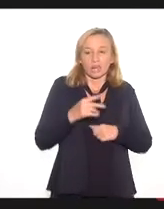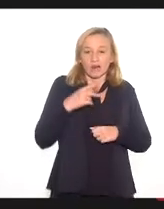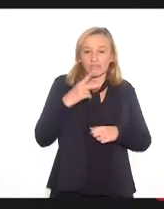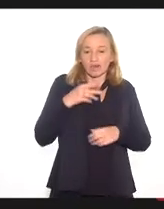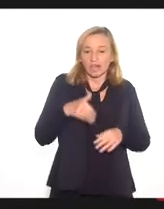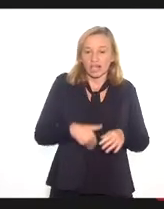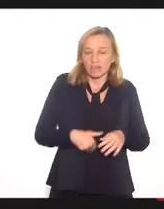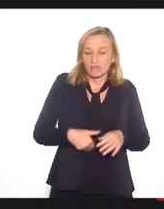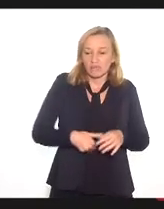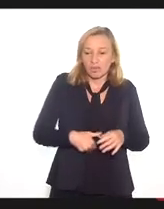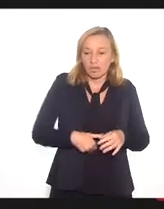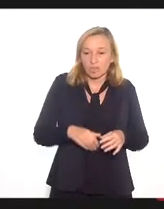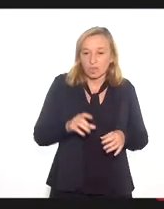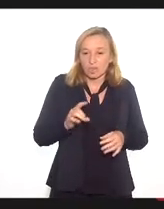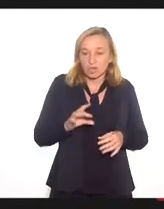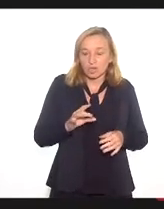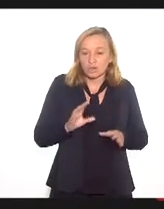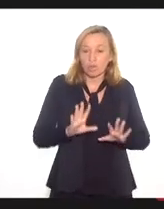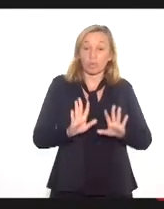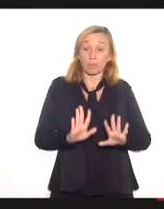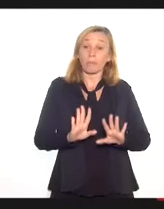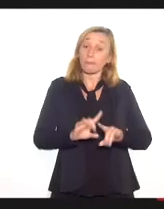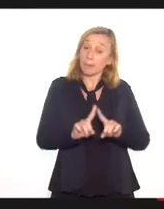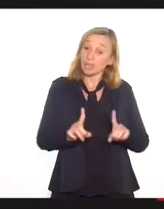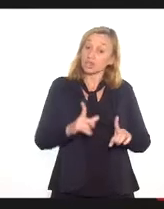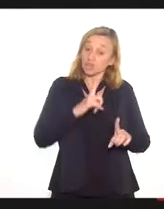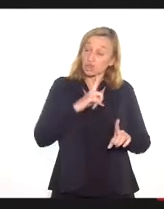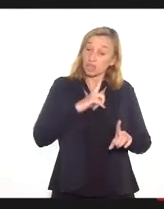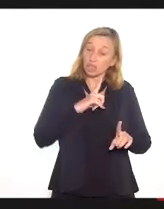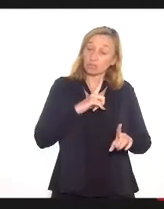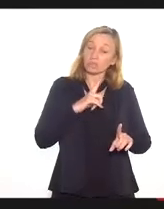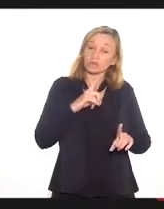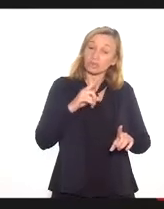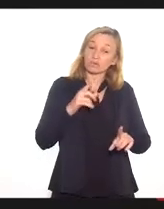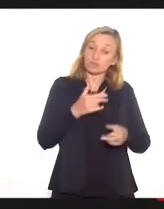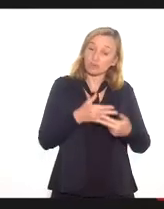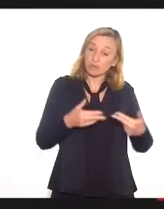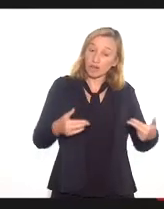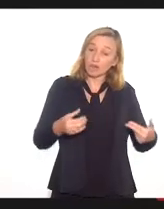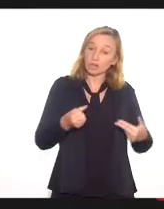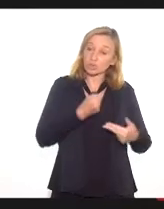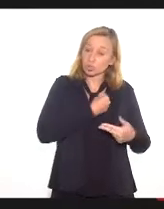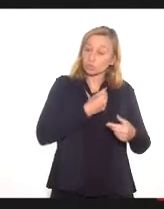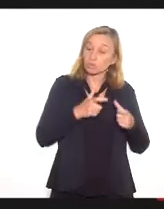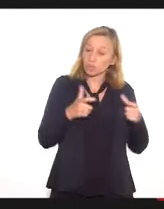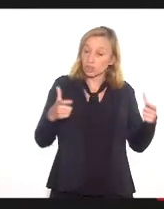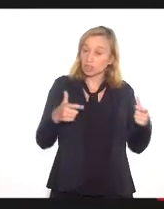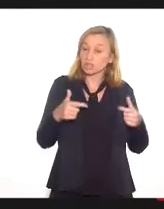insegurança alimentar só, apesar de termos dentro da fome a questão de